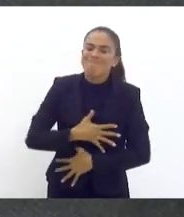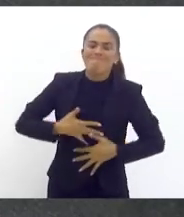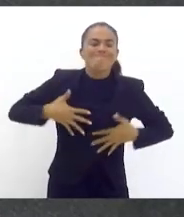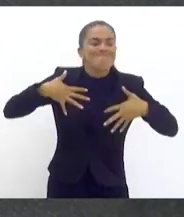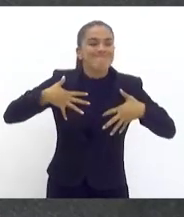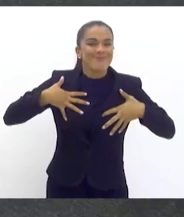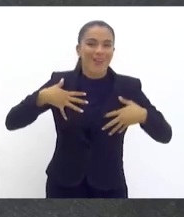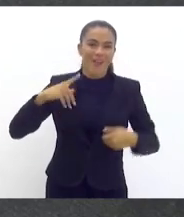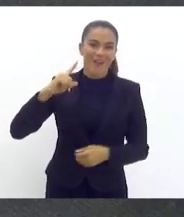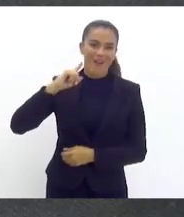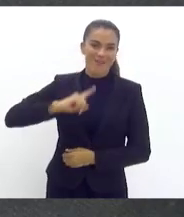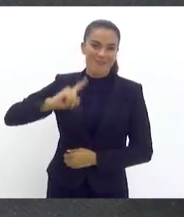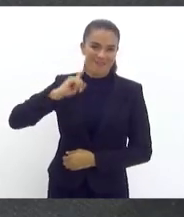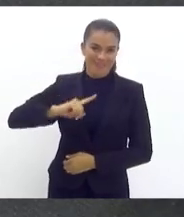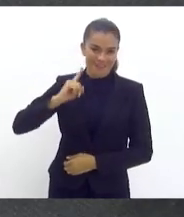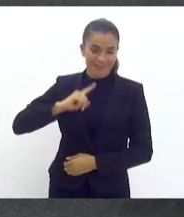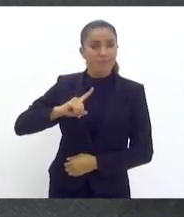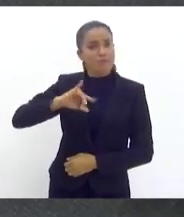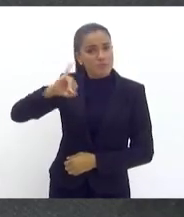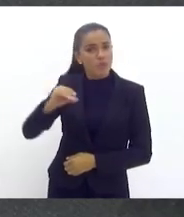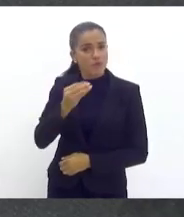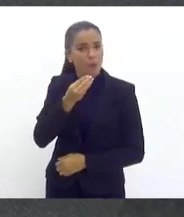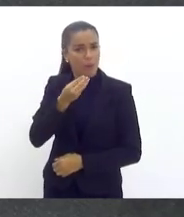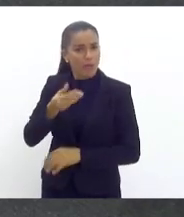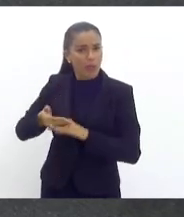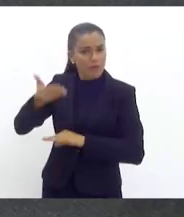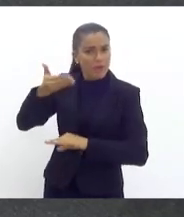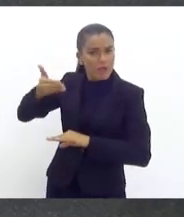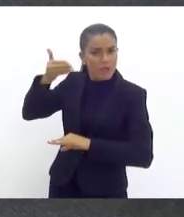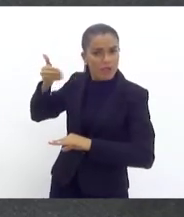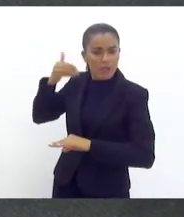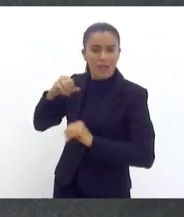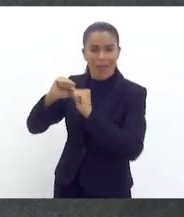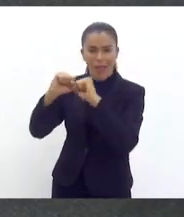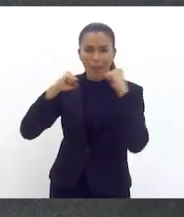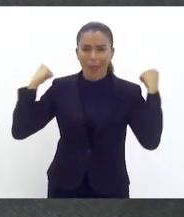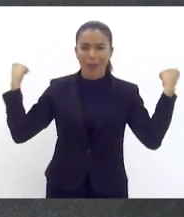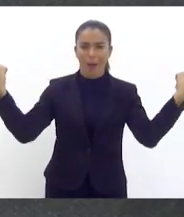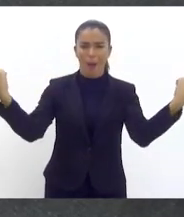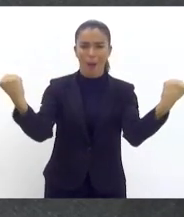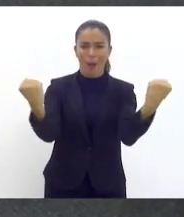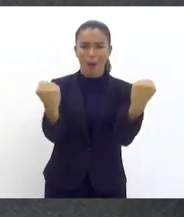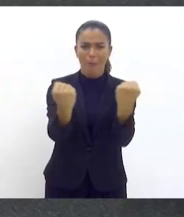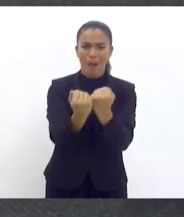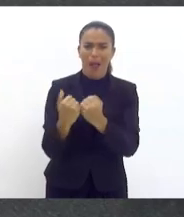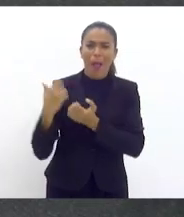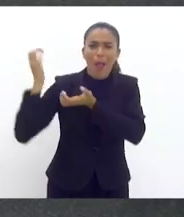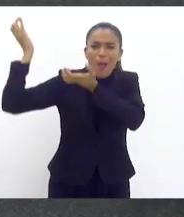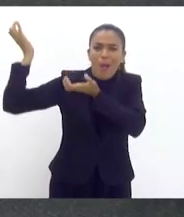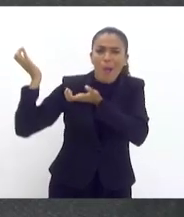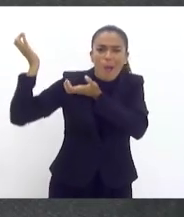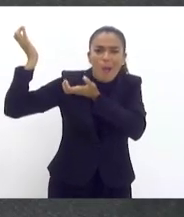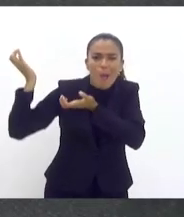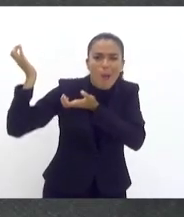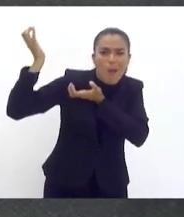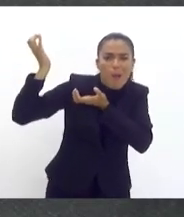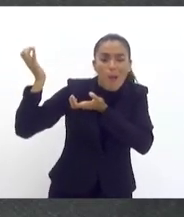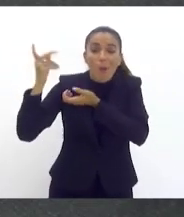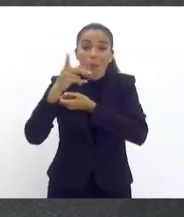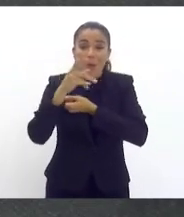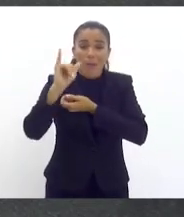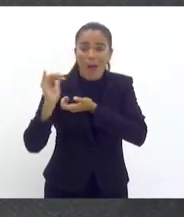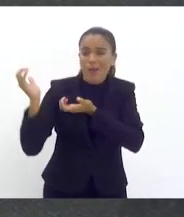de ser rubro-negra, tive a oportunidade, muitas vezes, no Maracanã, na carcunda do meu pai, junto com os meus